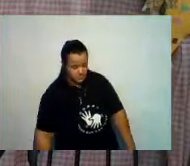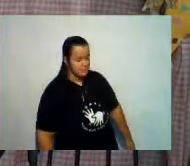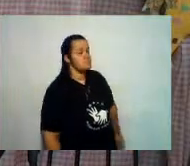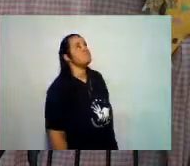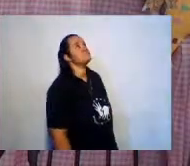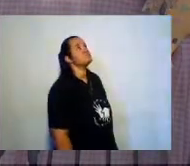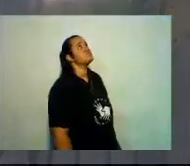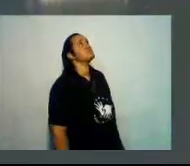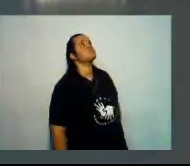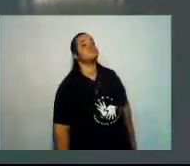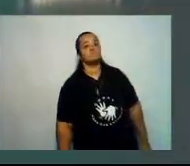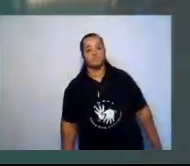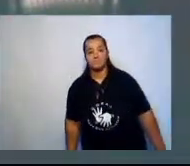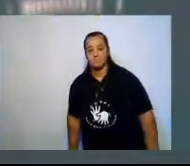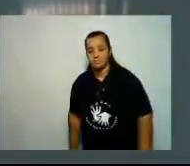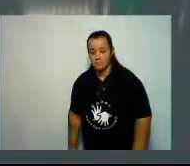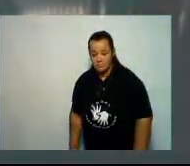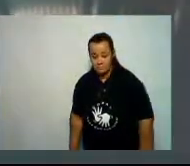pronto.